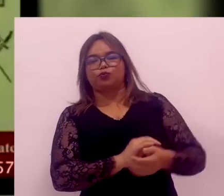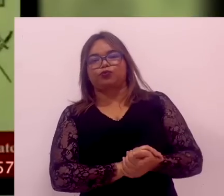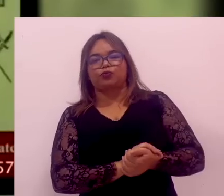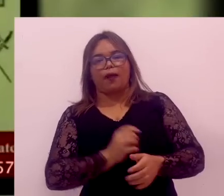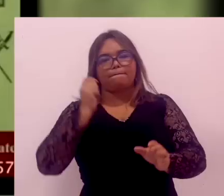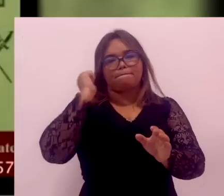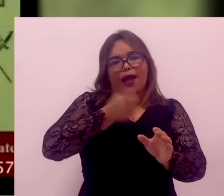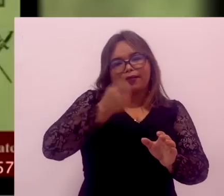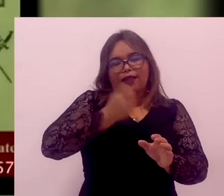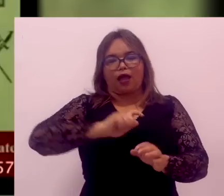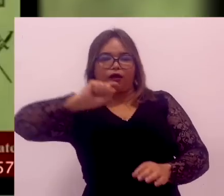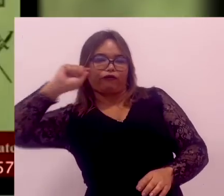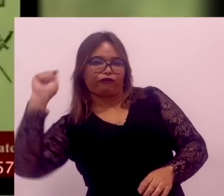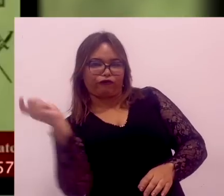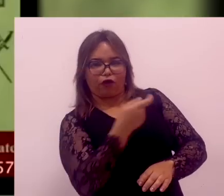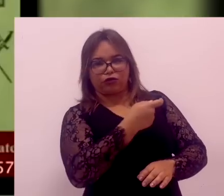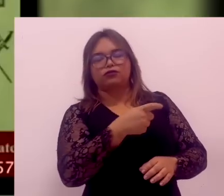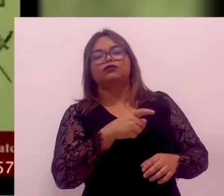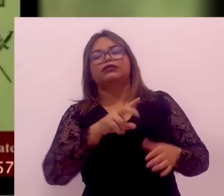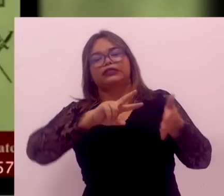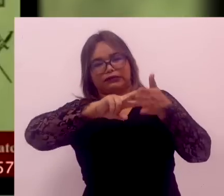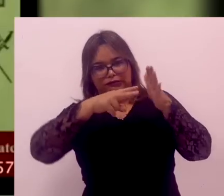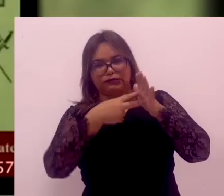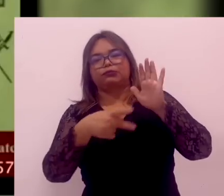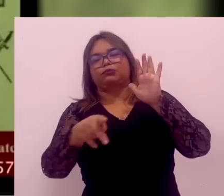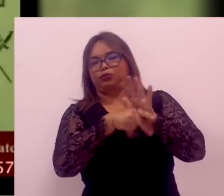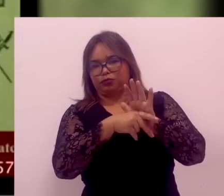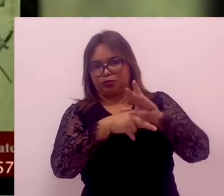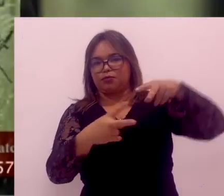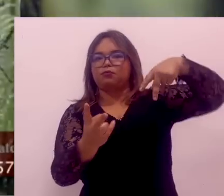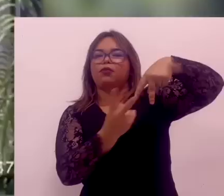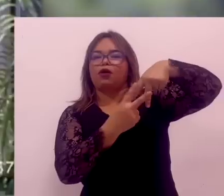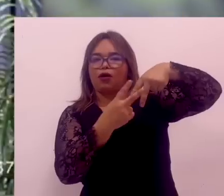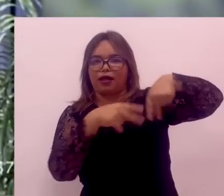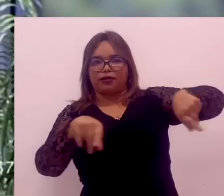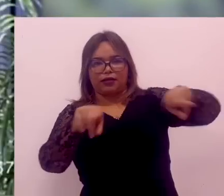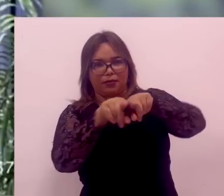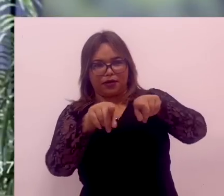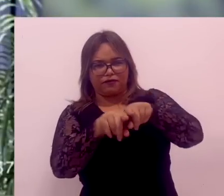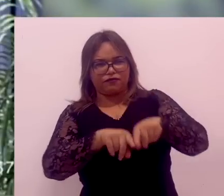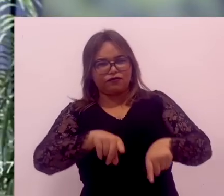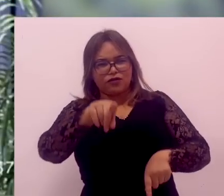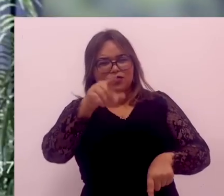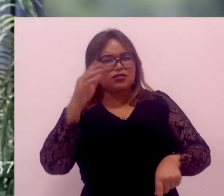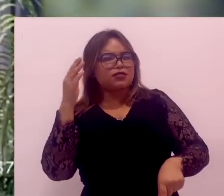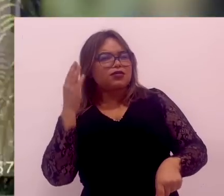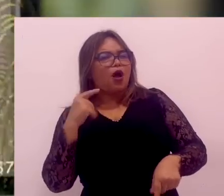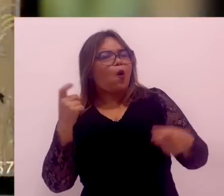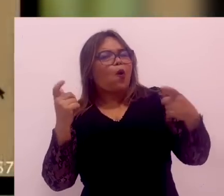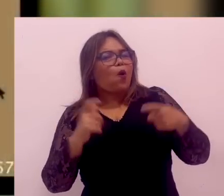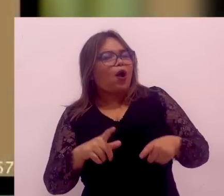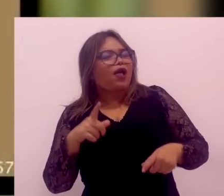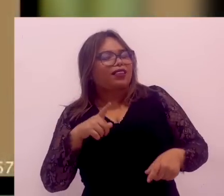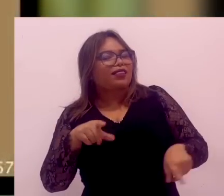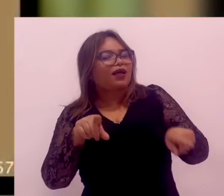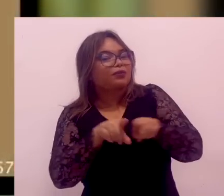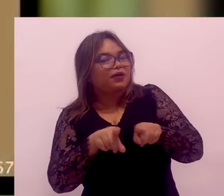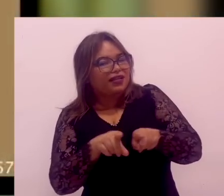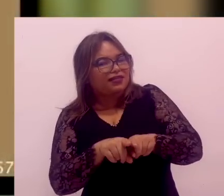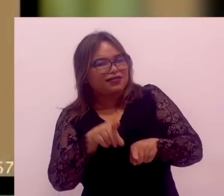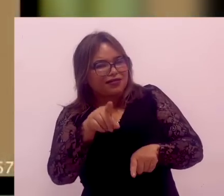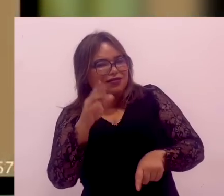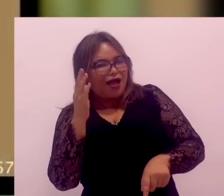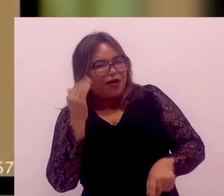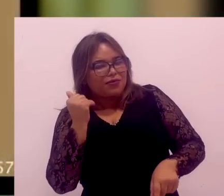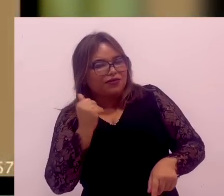da maçonaria. Vocês sabem onde eles ocorrem também, não sabem? E você pode colocar este quadrado ou na